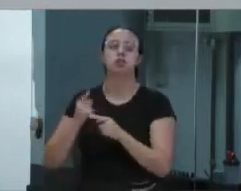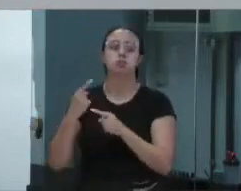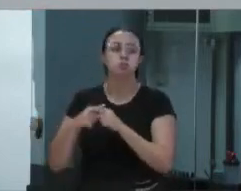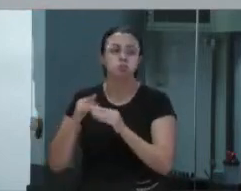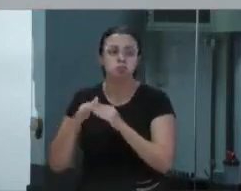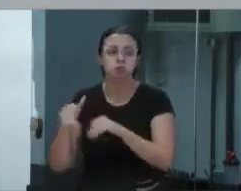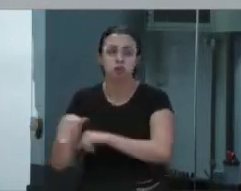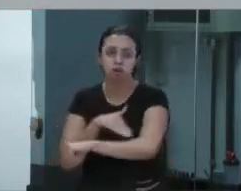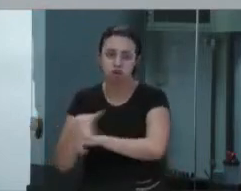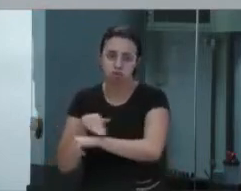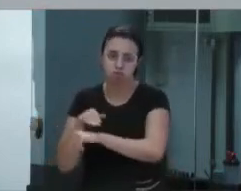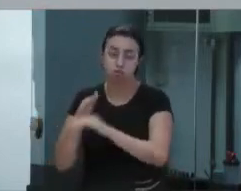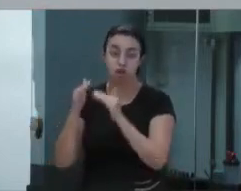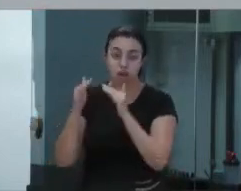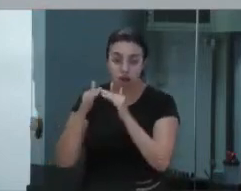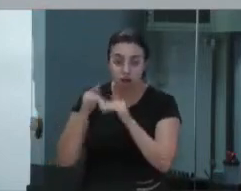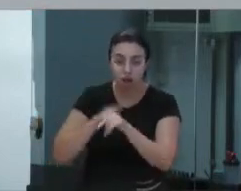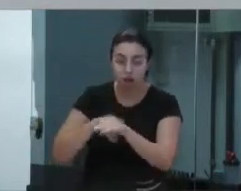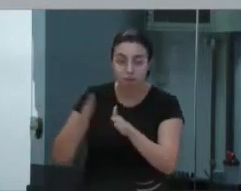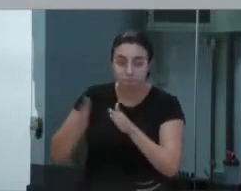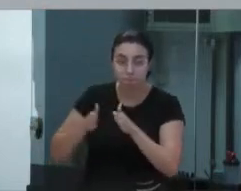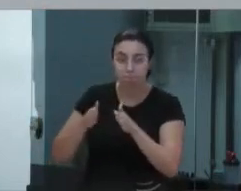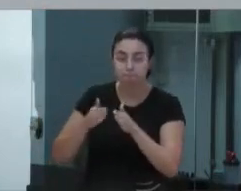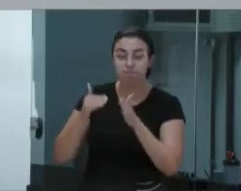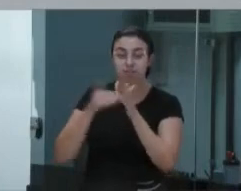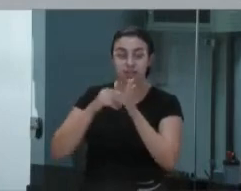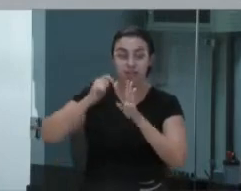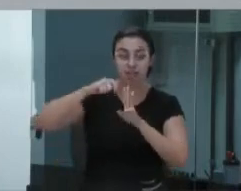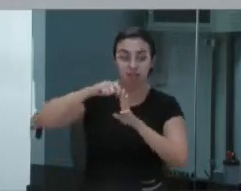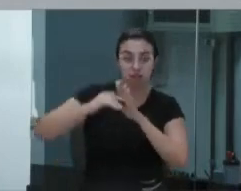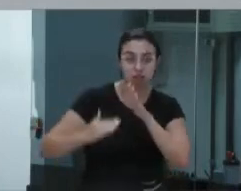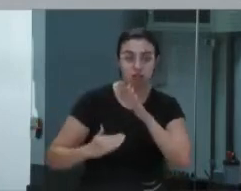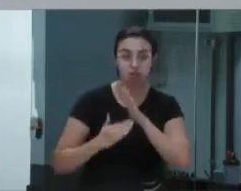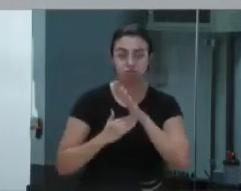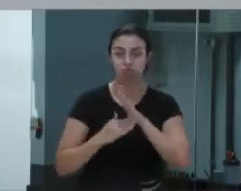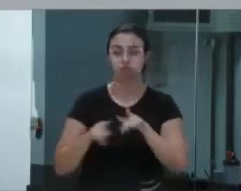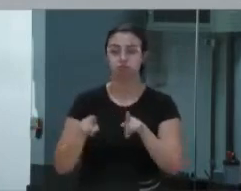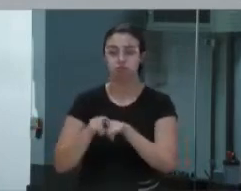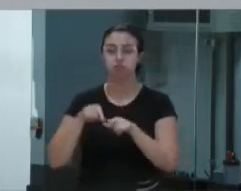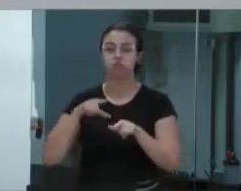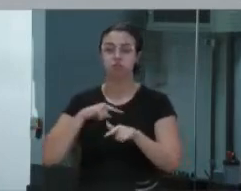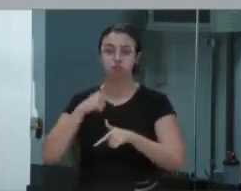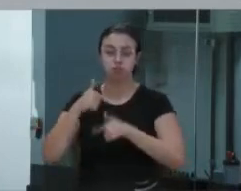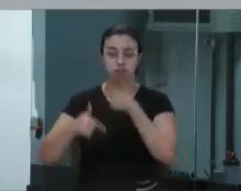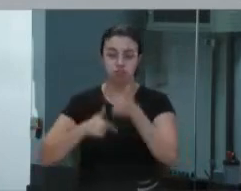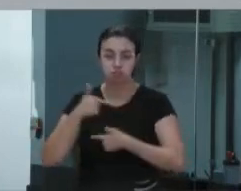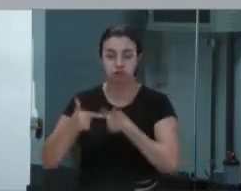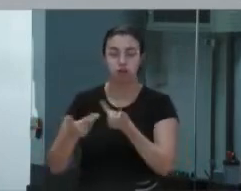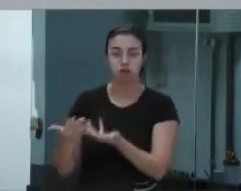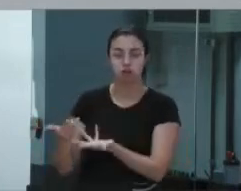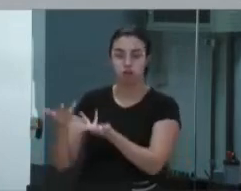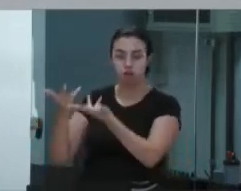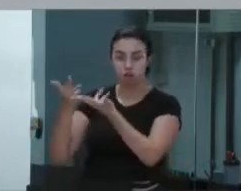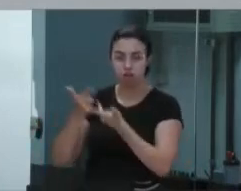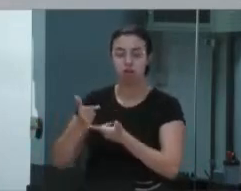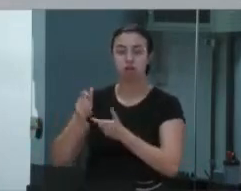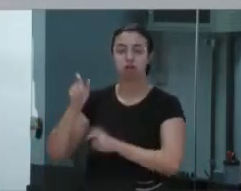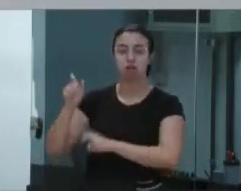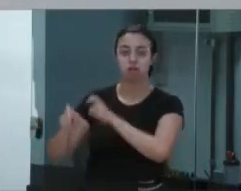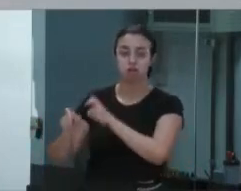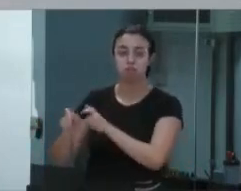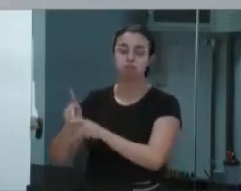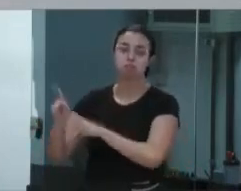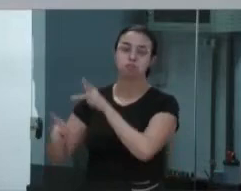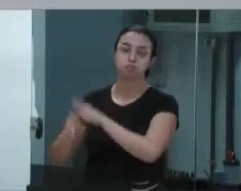para a casa de passagem, onde ele pode permanecer por até 3 meses. Nós temos o serviço de acolhimento a população, famílias,